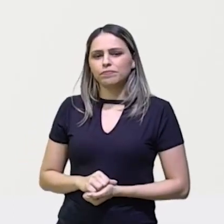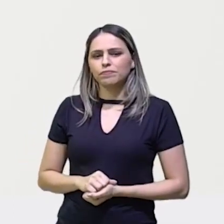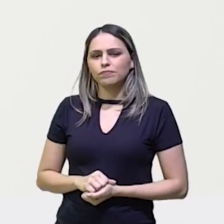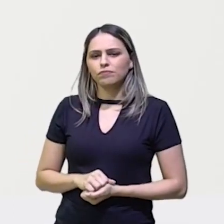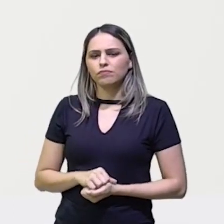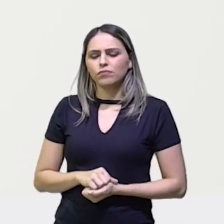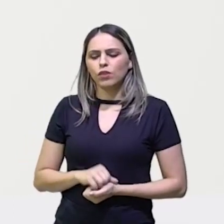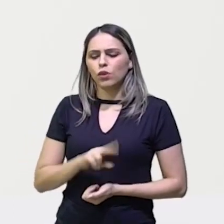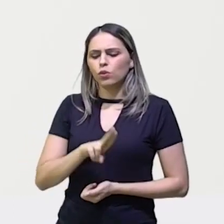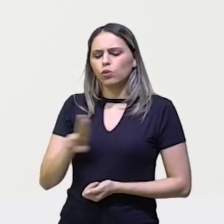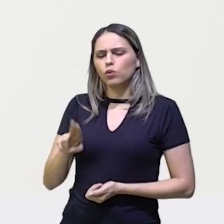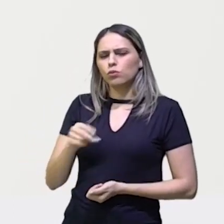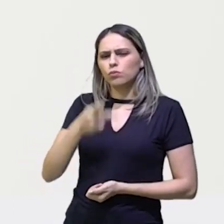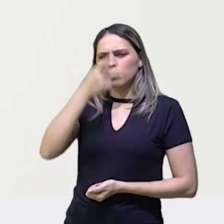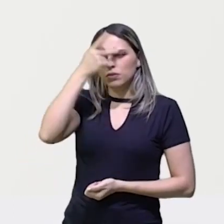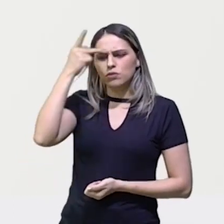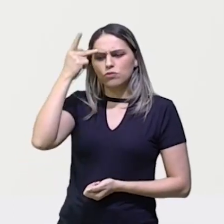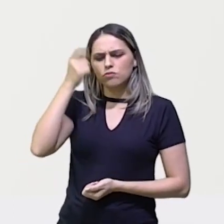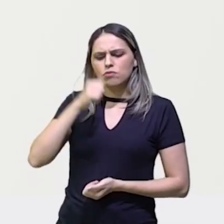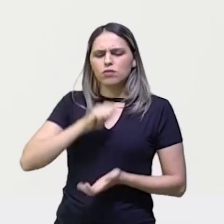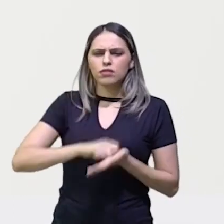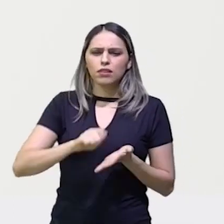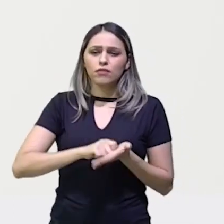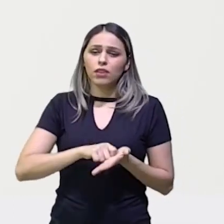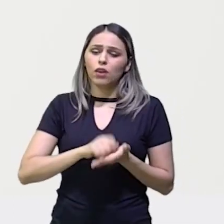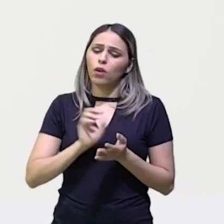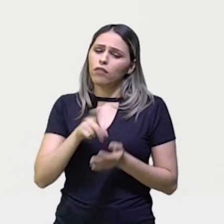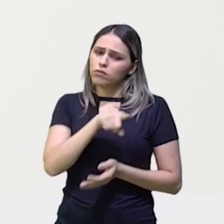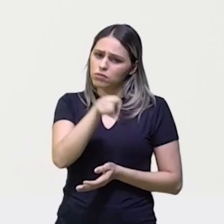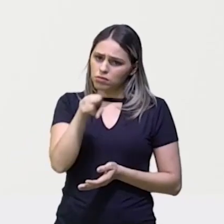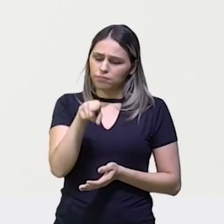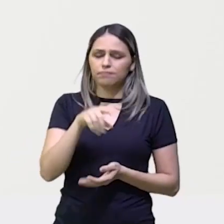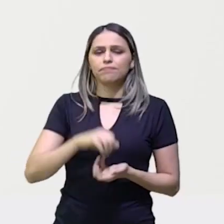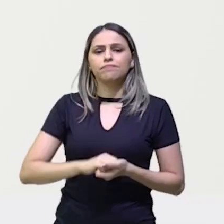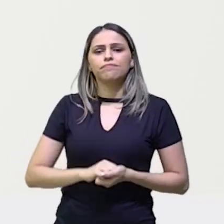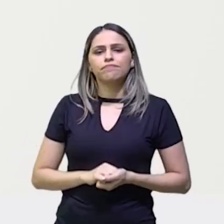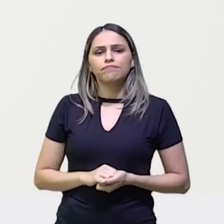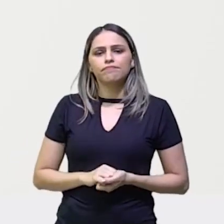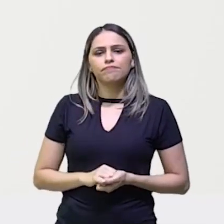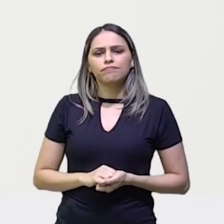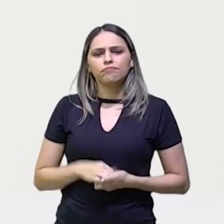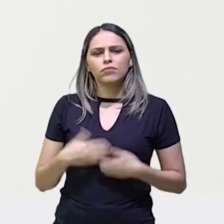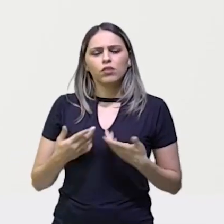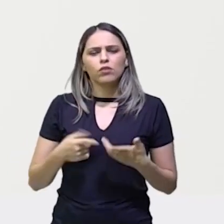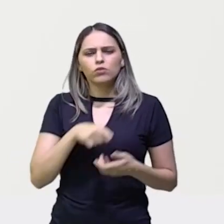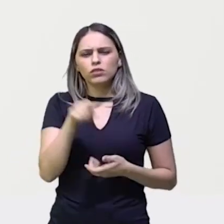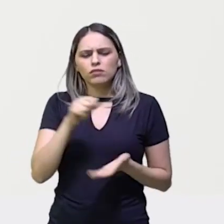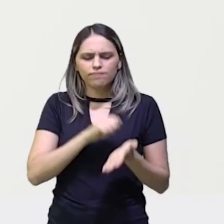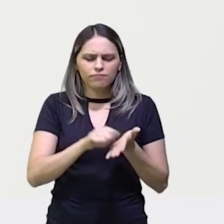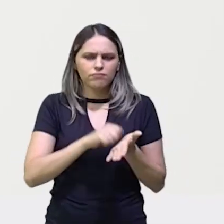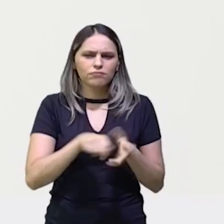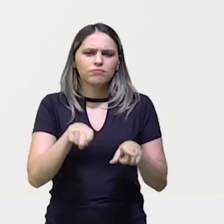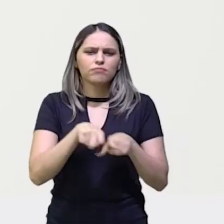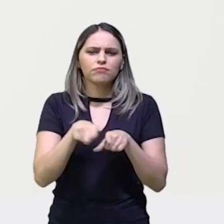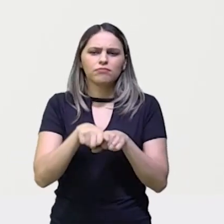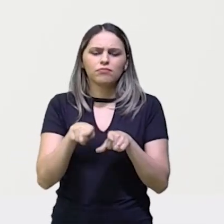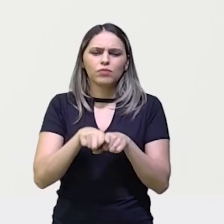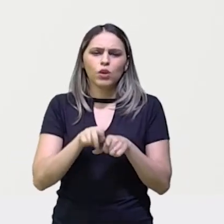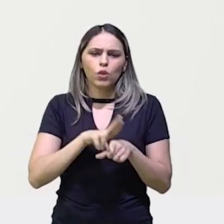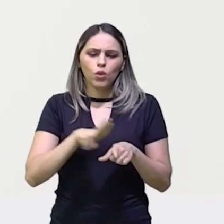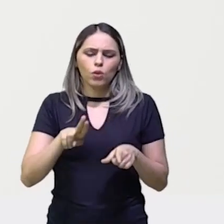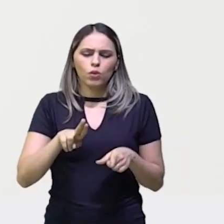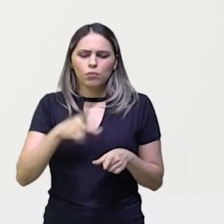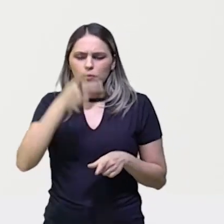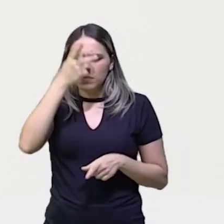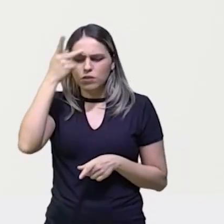de quem escreveu, que é você, no caso. Aqui, crianças, você vai escrever também o nome da